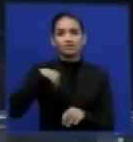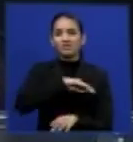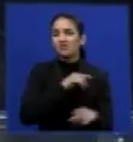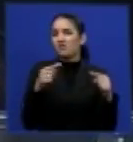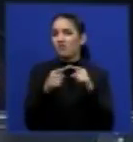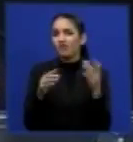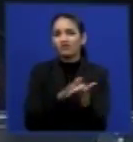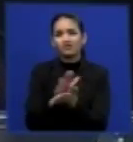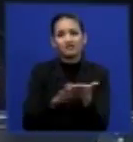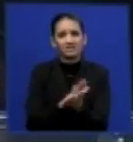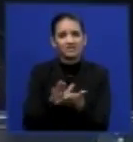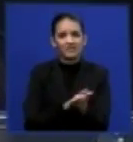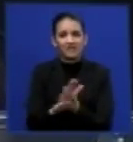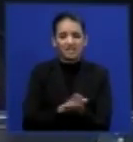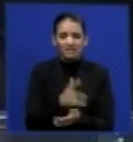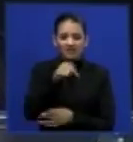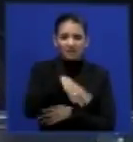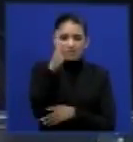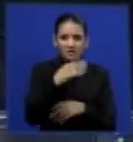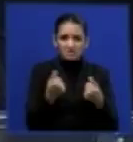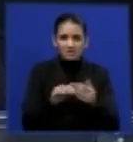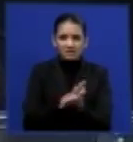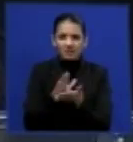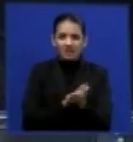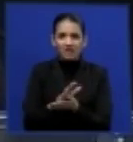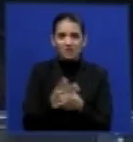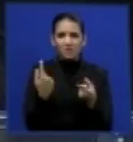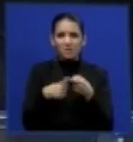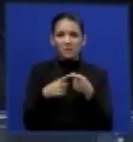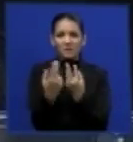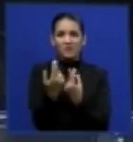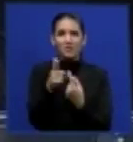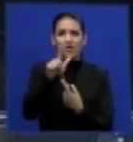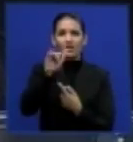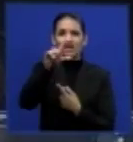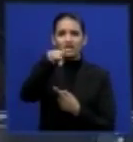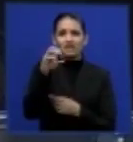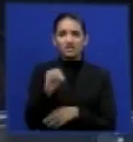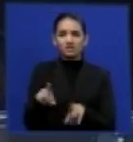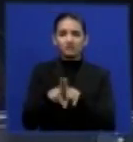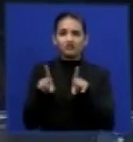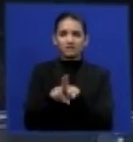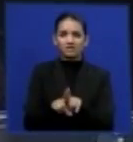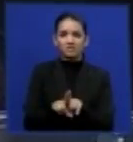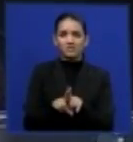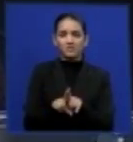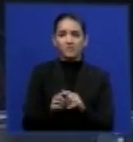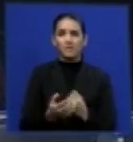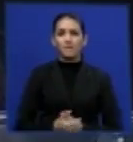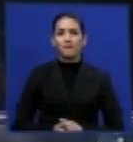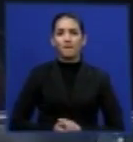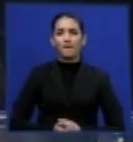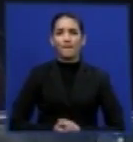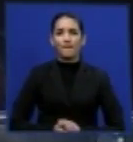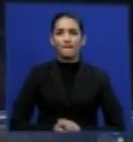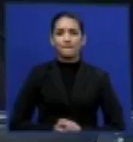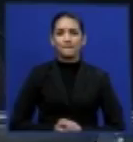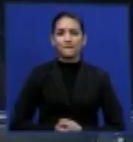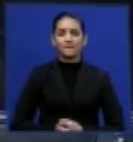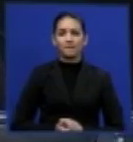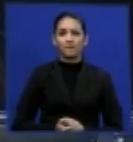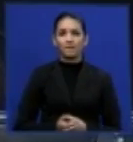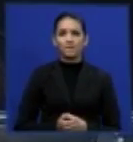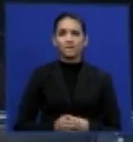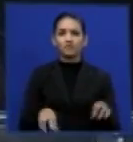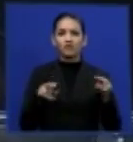de segunda ou terceira mão que se configura um risco adicional pro consumidor e um ônus injusto para o contribuinte por todo o